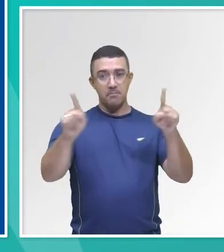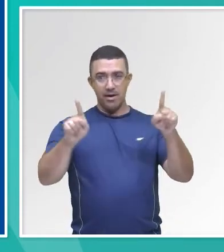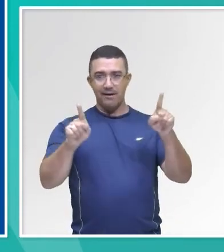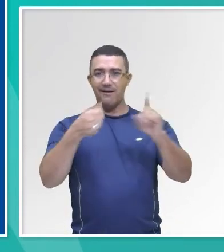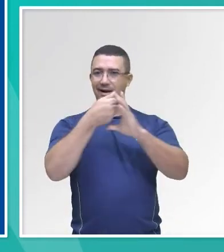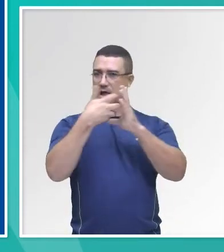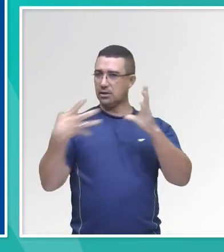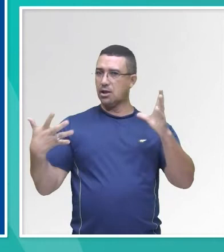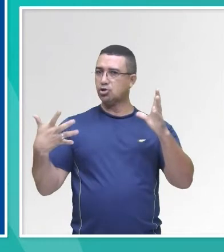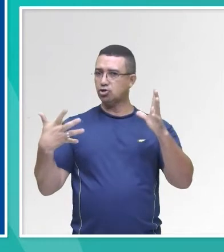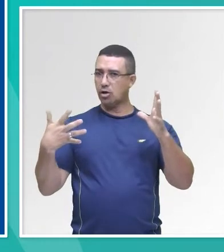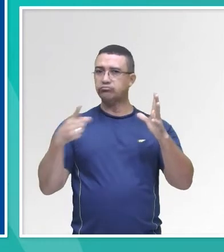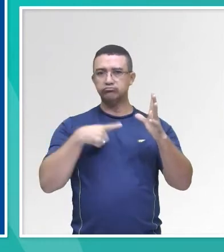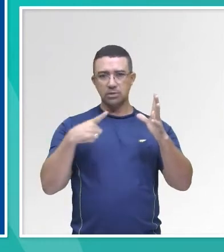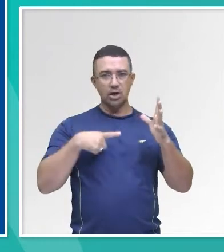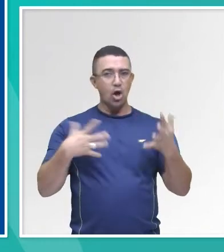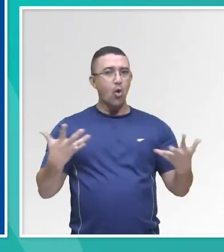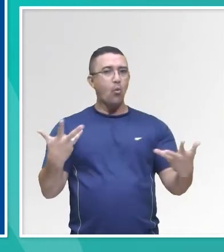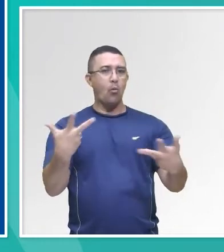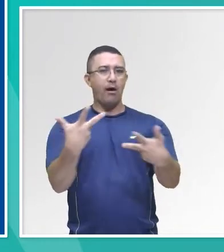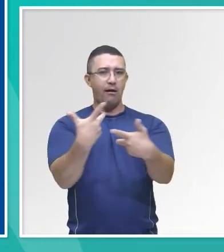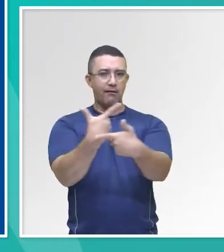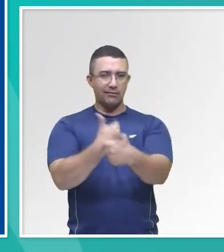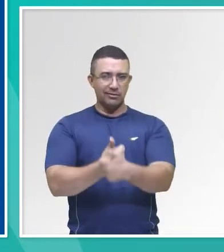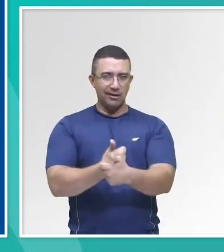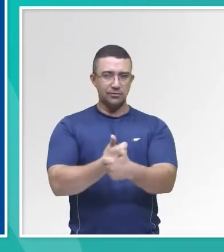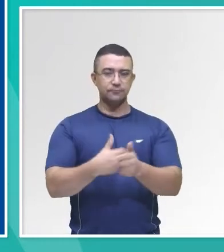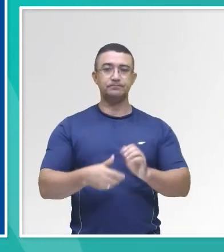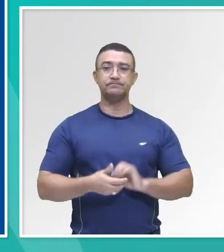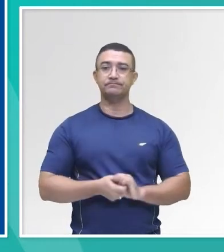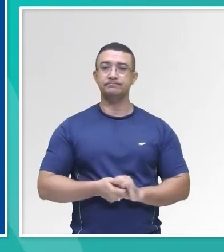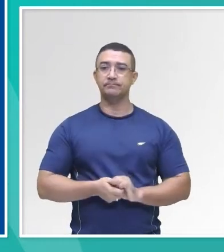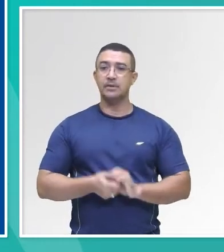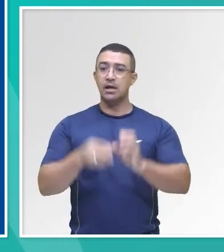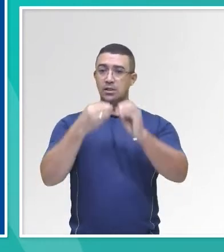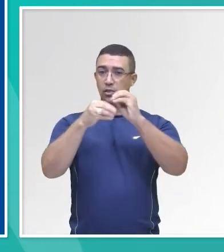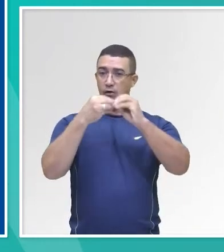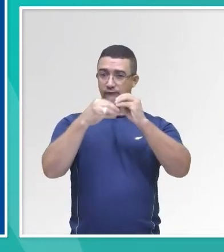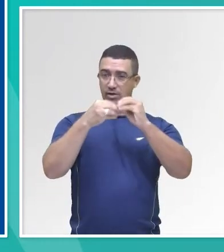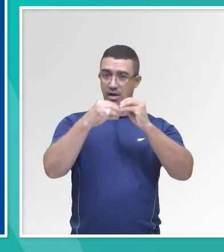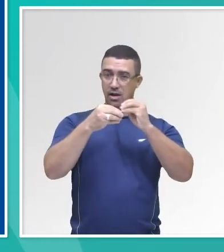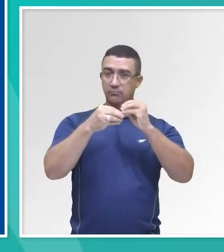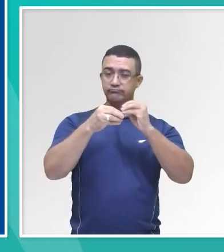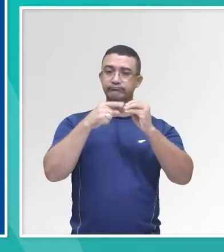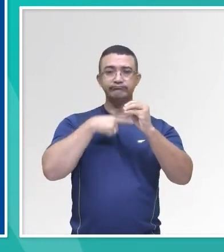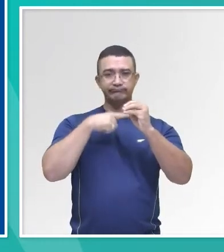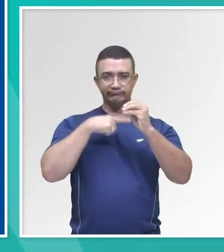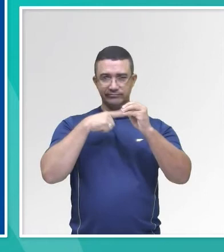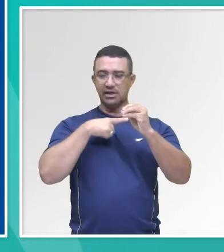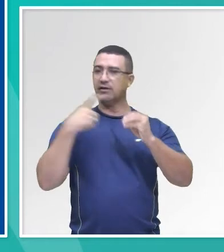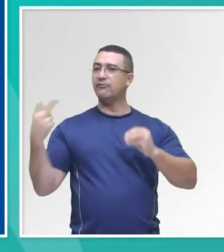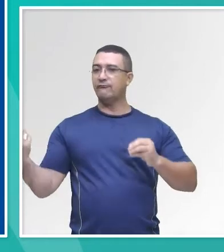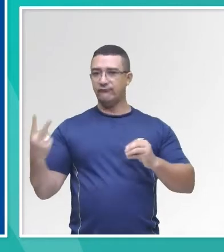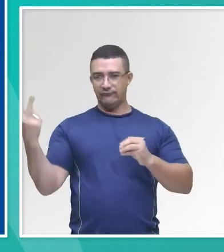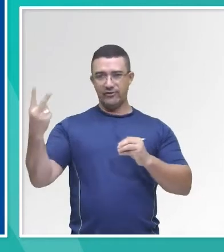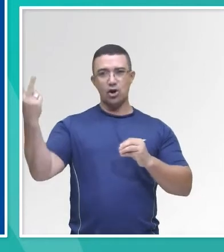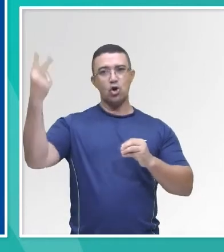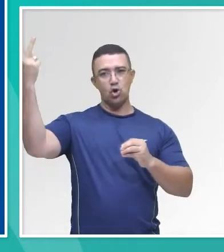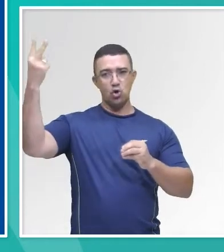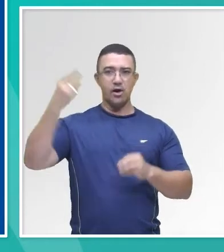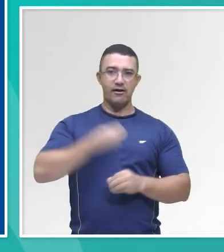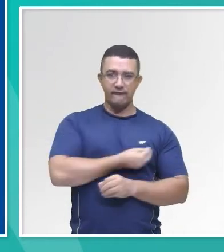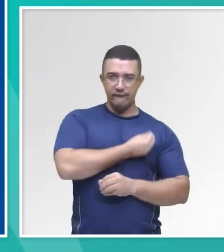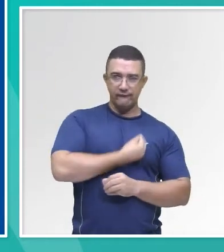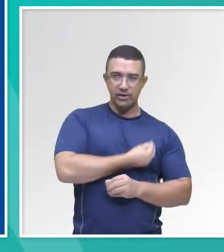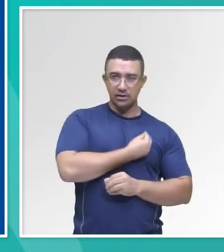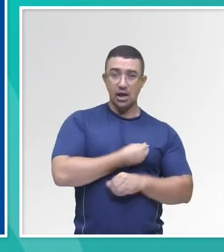Né? Qualitativas. Na novela, temos a valorização de um evento, um corte mais limitado da vida, a passagem do tempo é